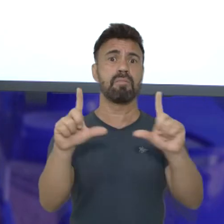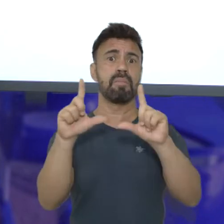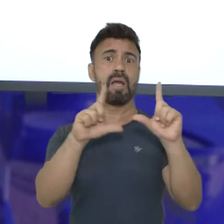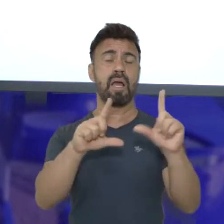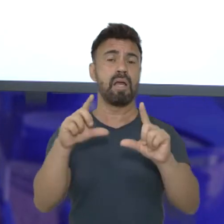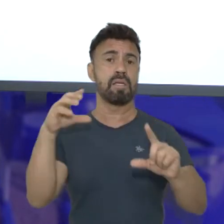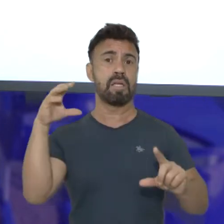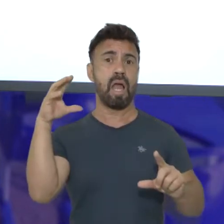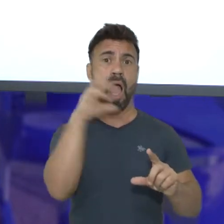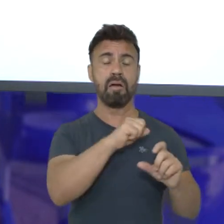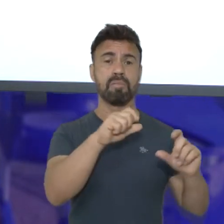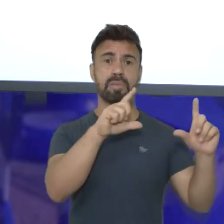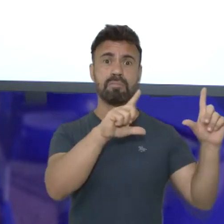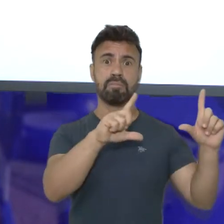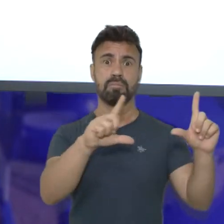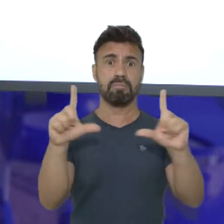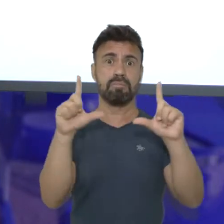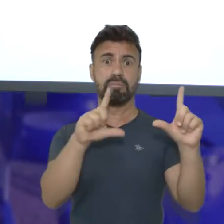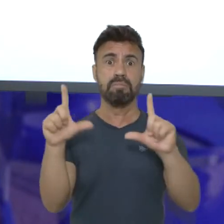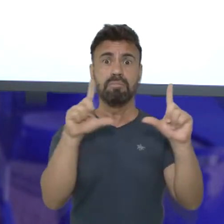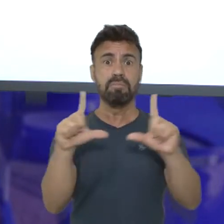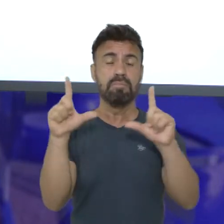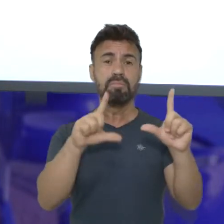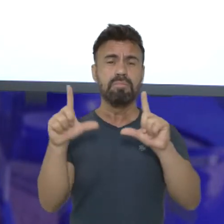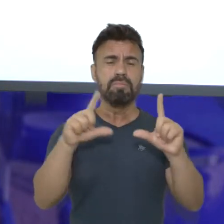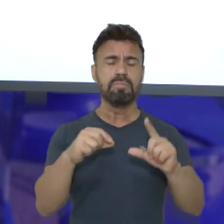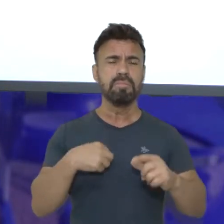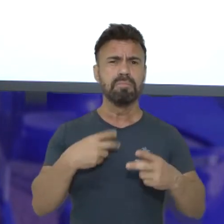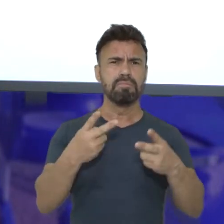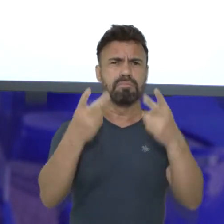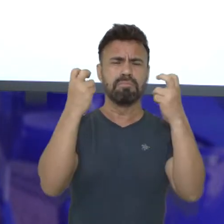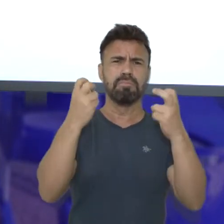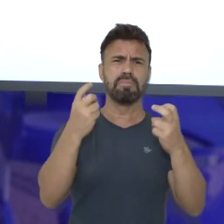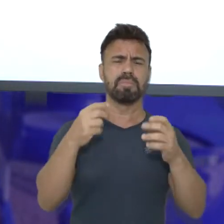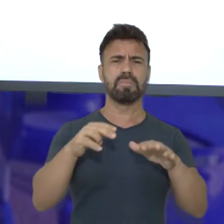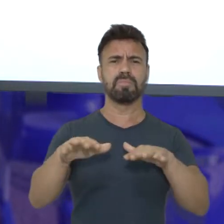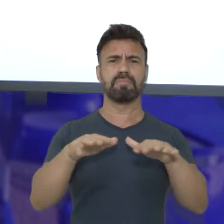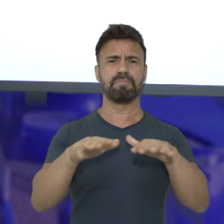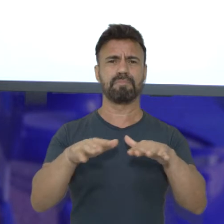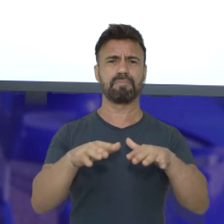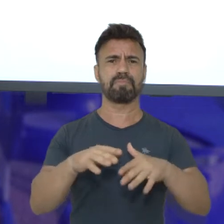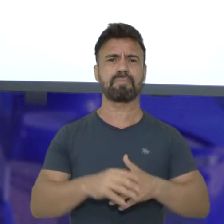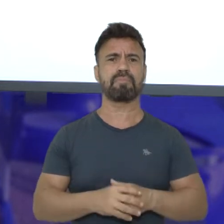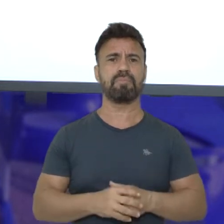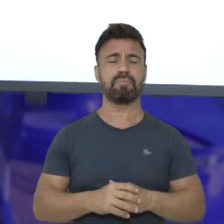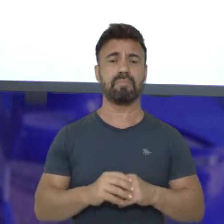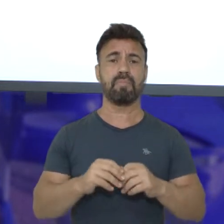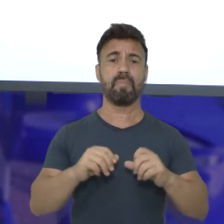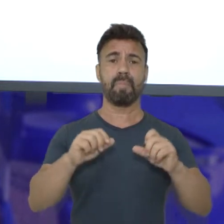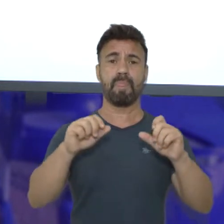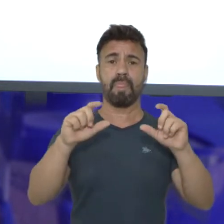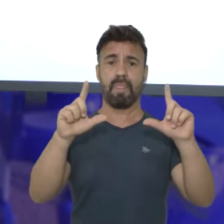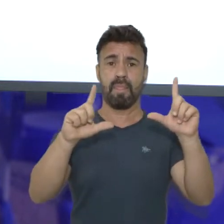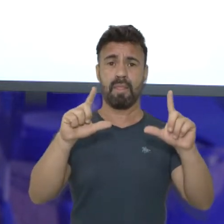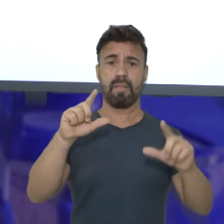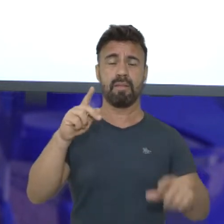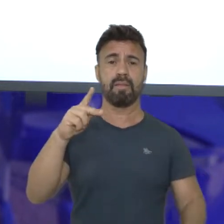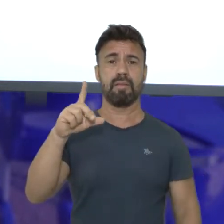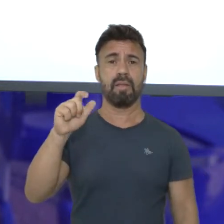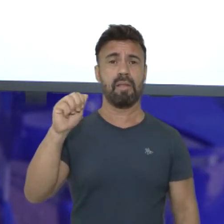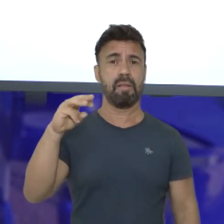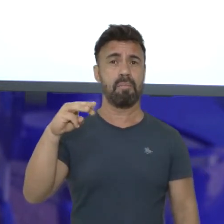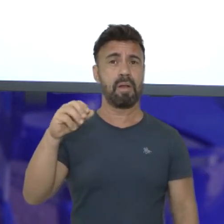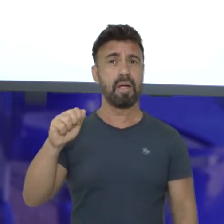numa velocidade super grande, dando para a gente a percepção de movimento. Nas TVs de plasma, como